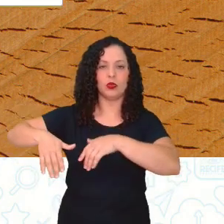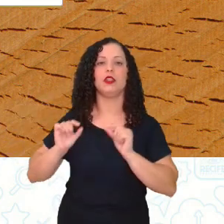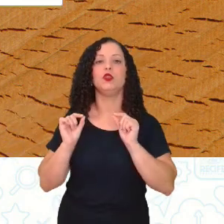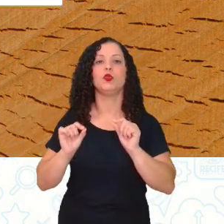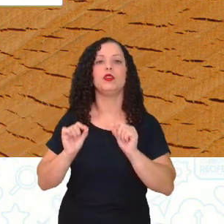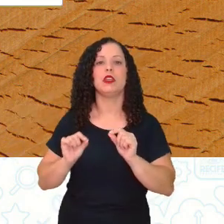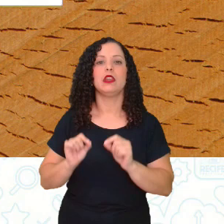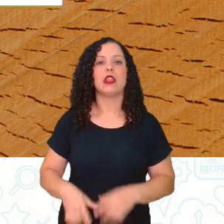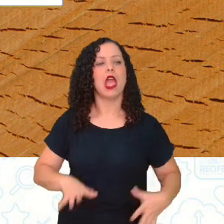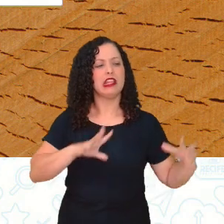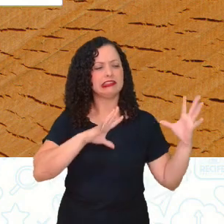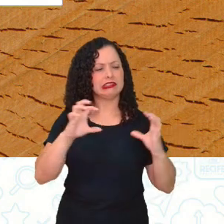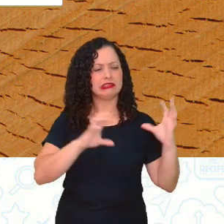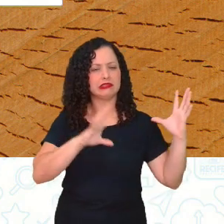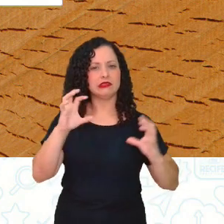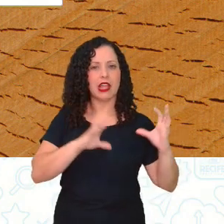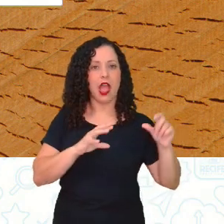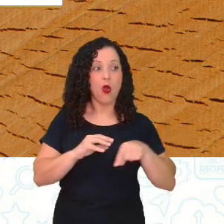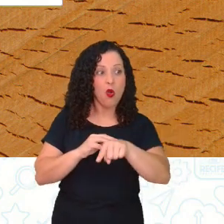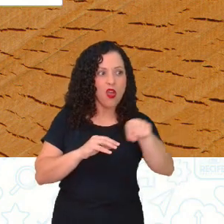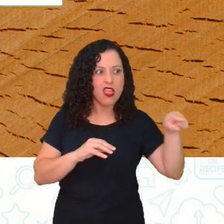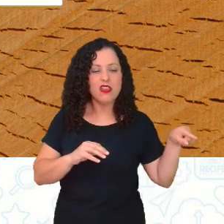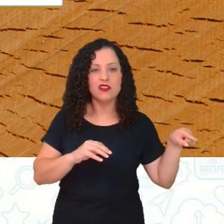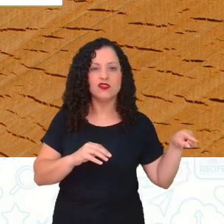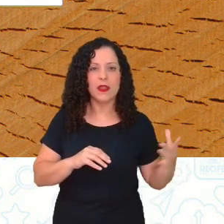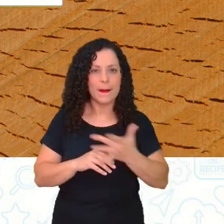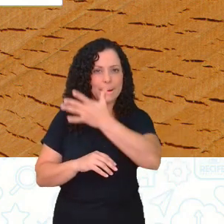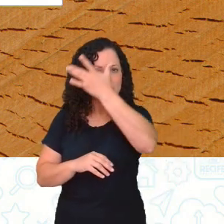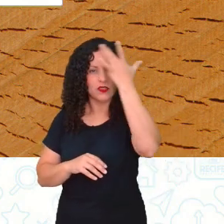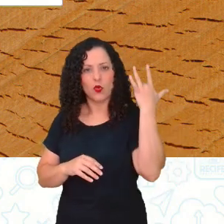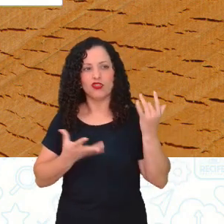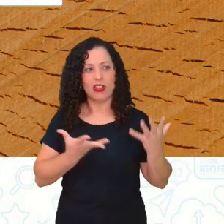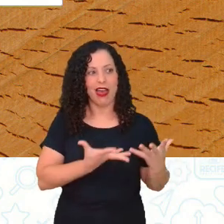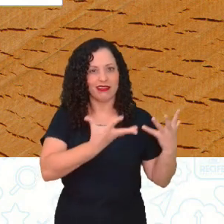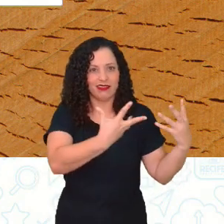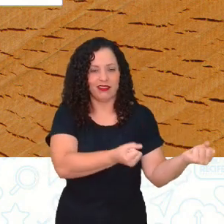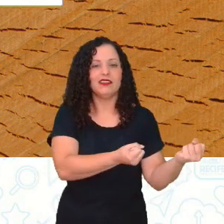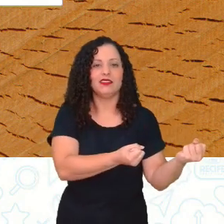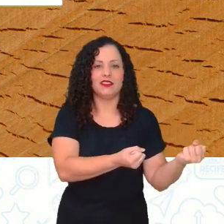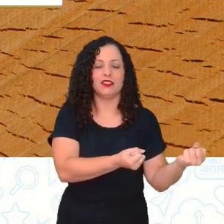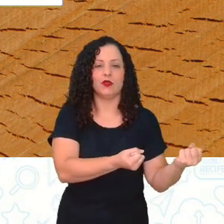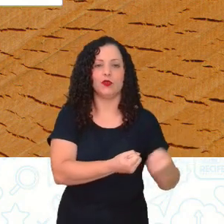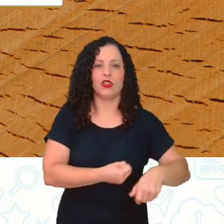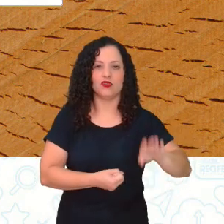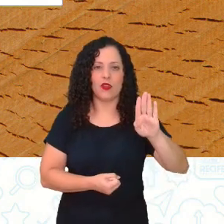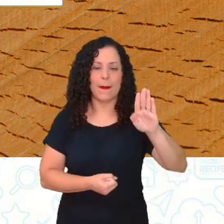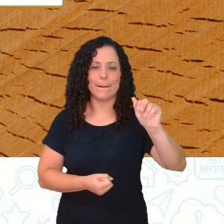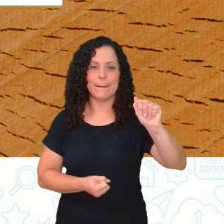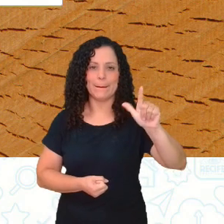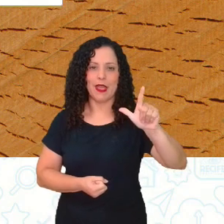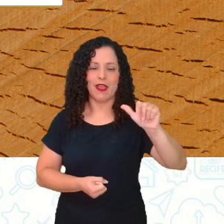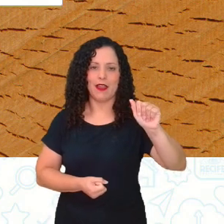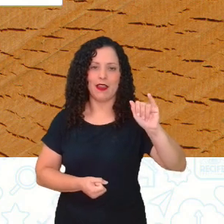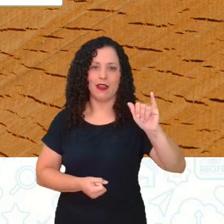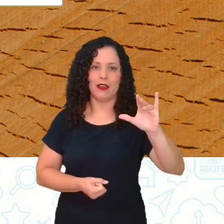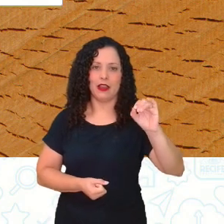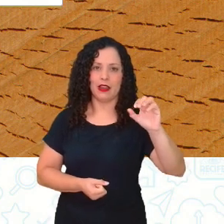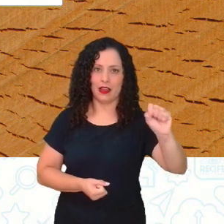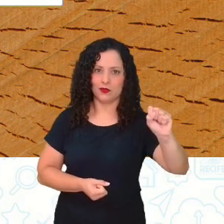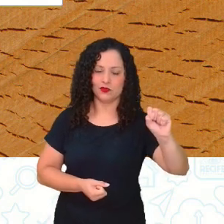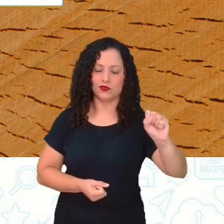balaios, certo? Que eram aí as pessoas, né, que aderiram, né, que se uniram para